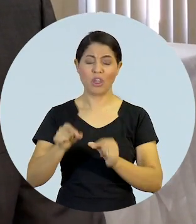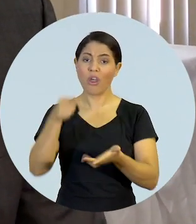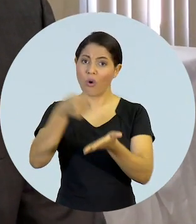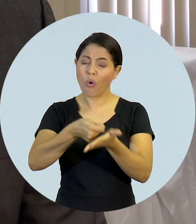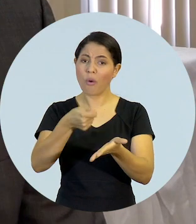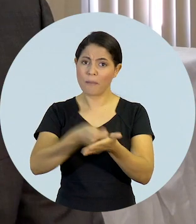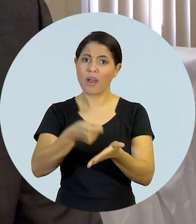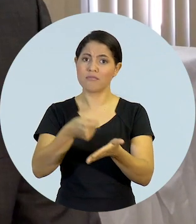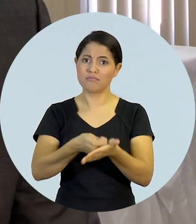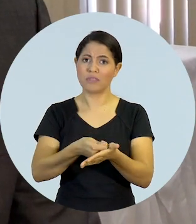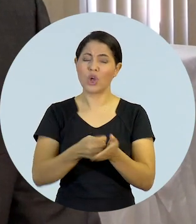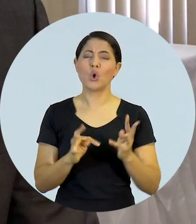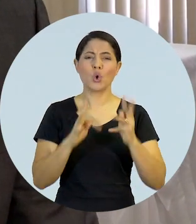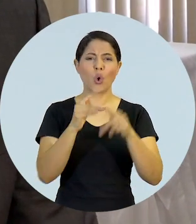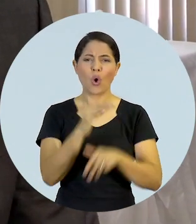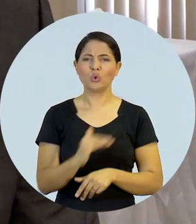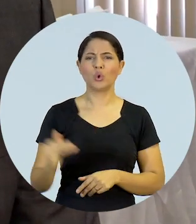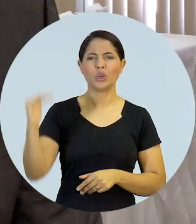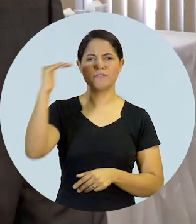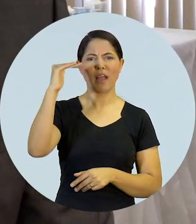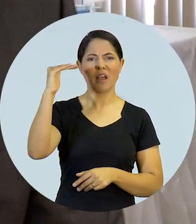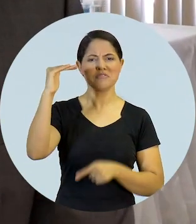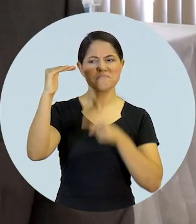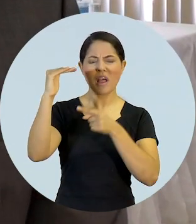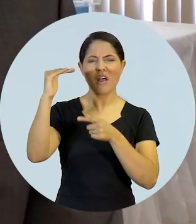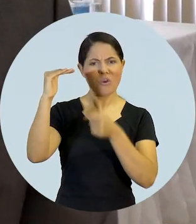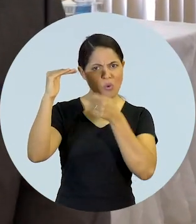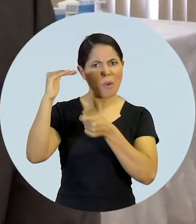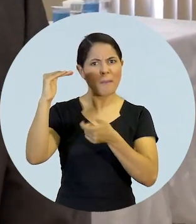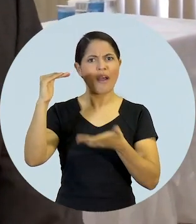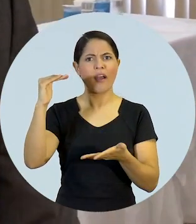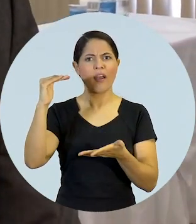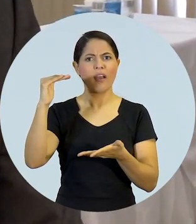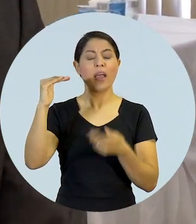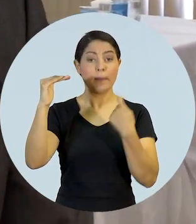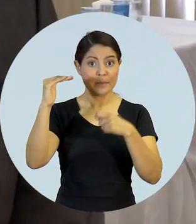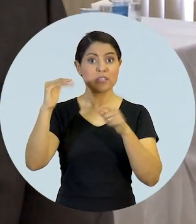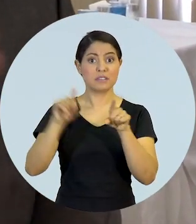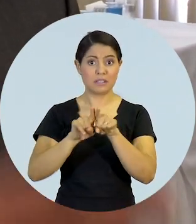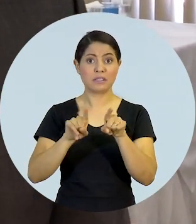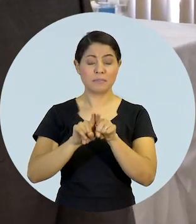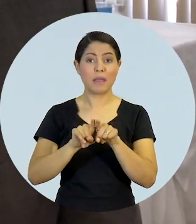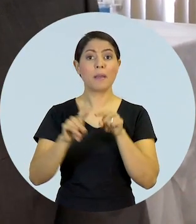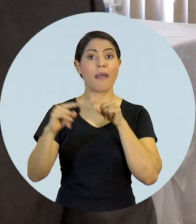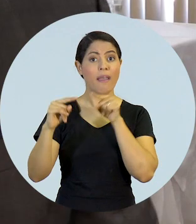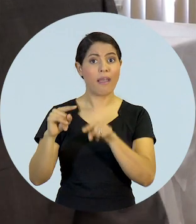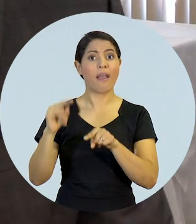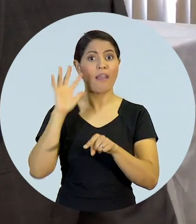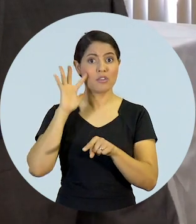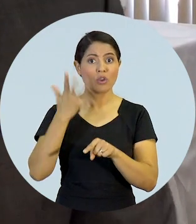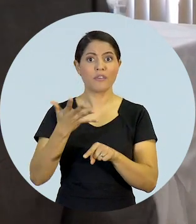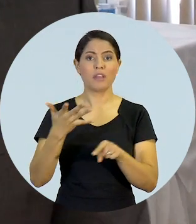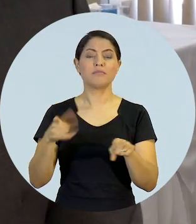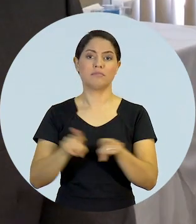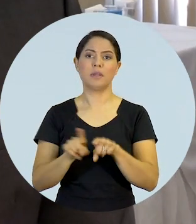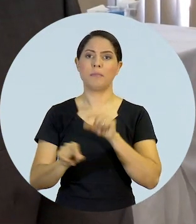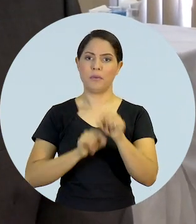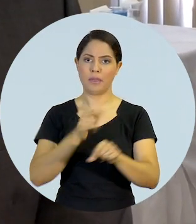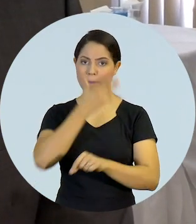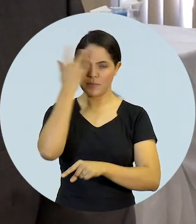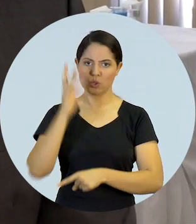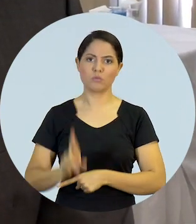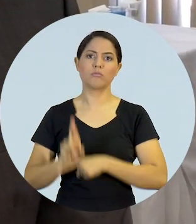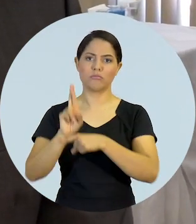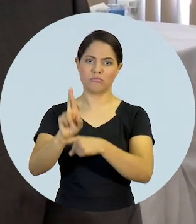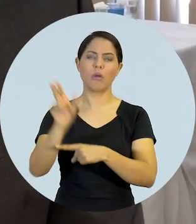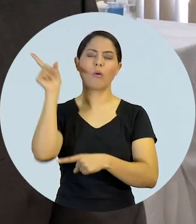as autoridades envolvidas e estar ombro a ombro com elas, seja para resolver os problemas e cobrar daqueles que são os